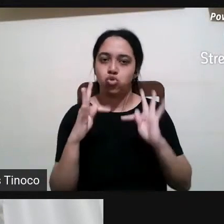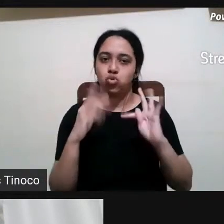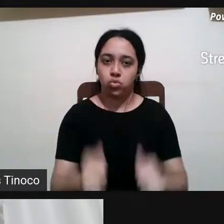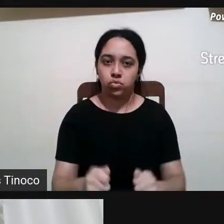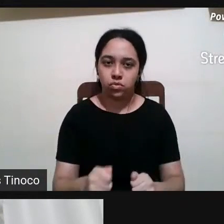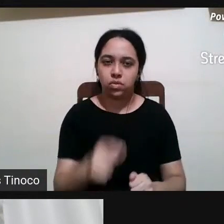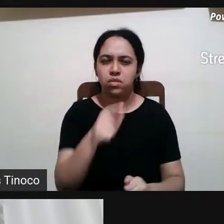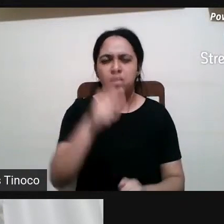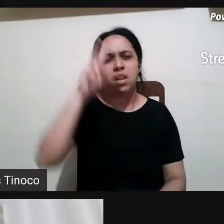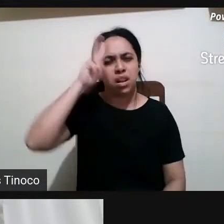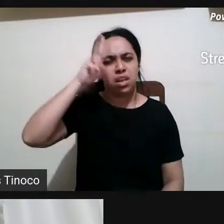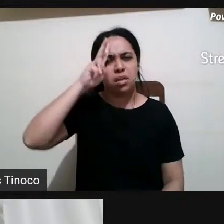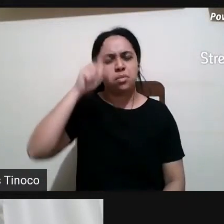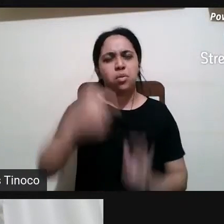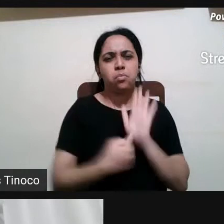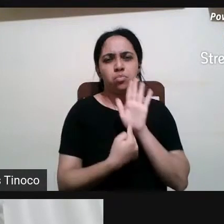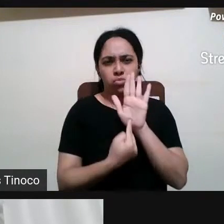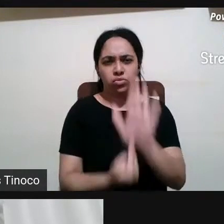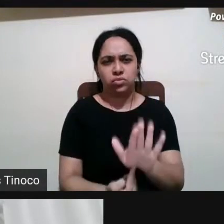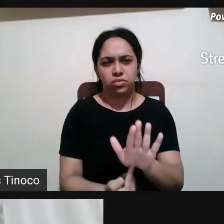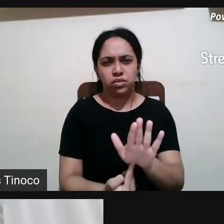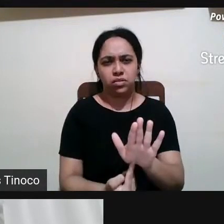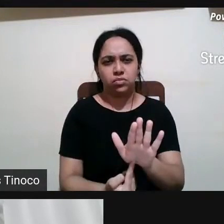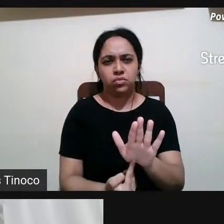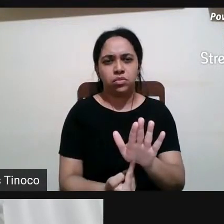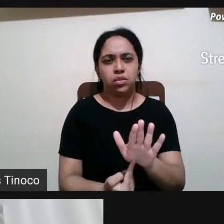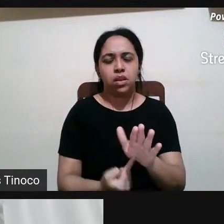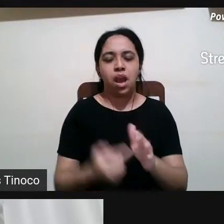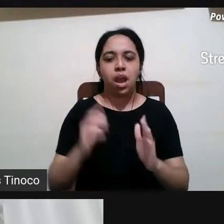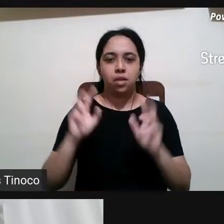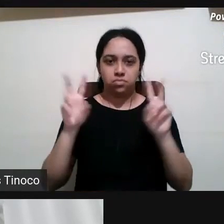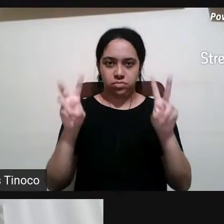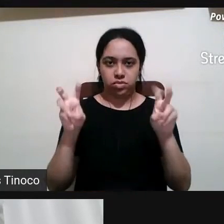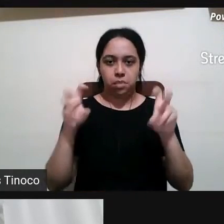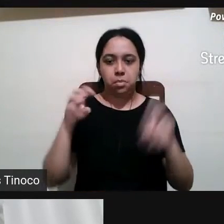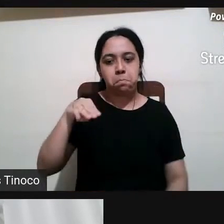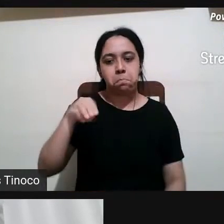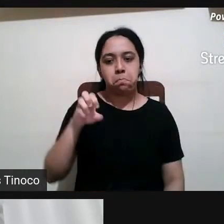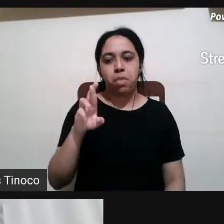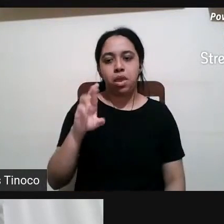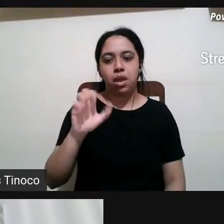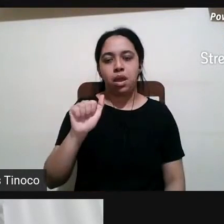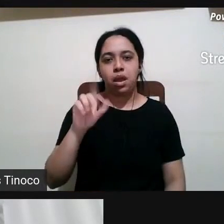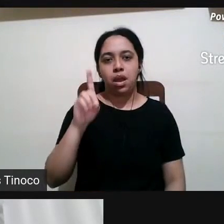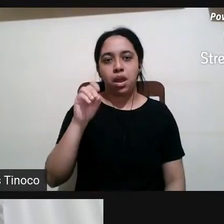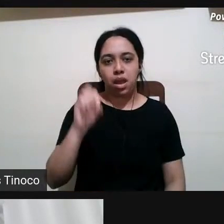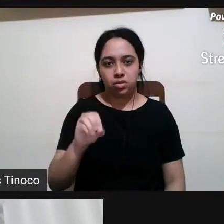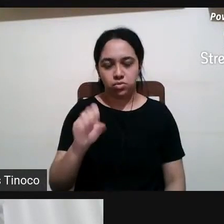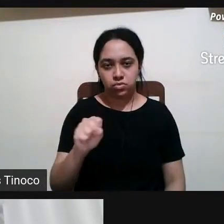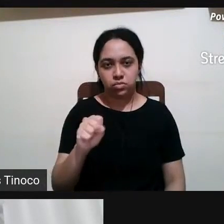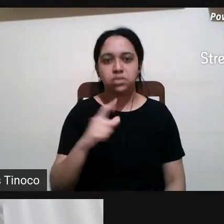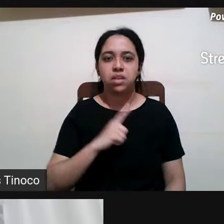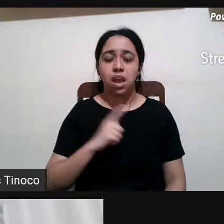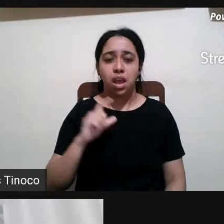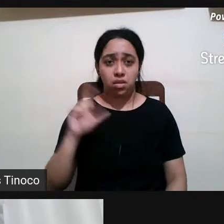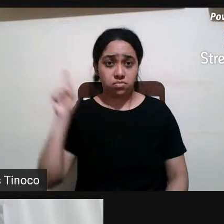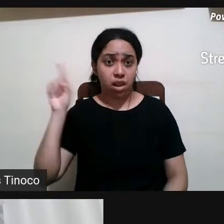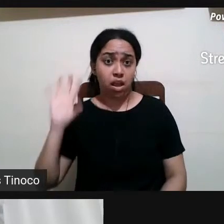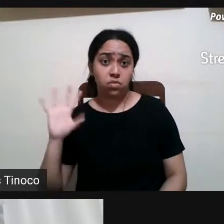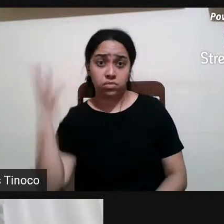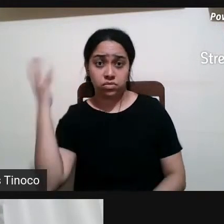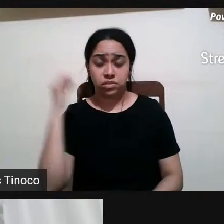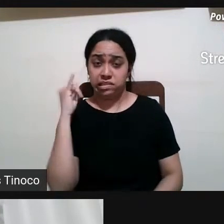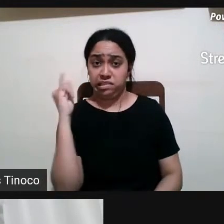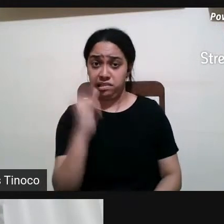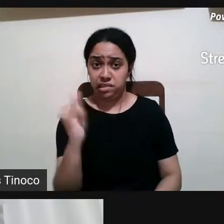eu mostrei lá no estudo em mercados, onde nós tivemos, por exemplo, aquele caso da Itália, onde as concentrações nos mexilhões